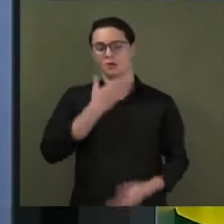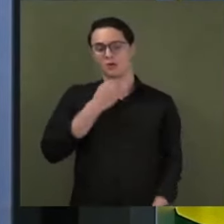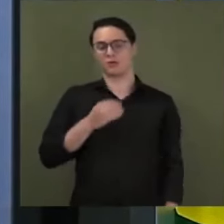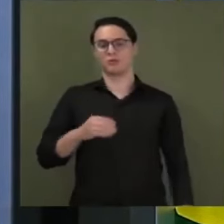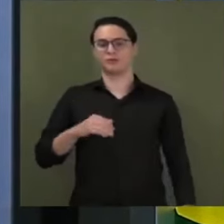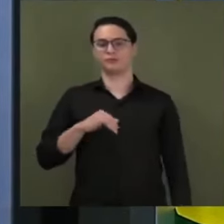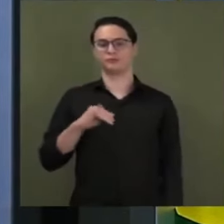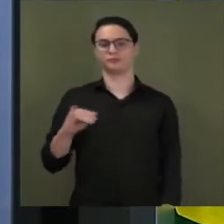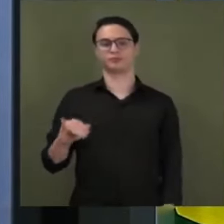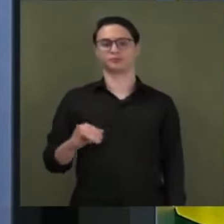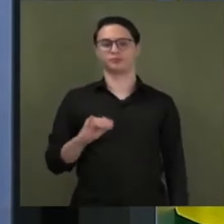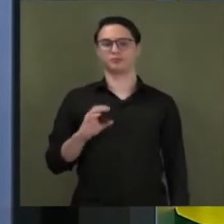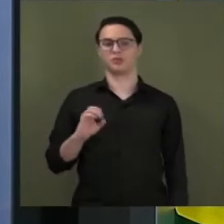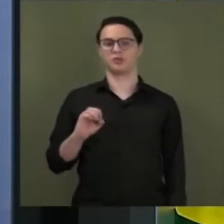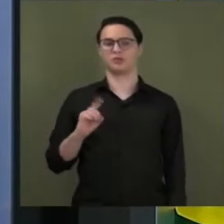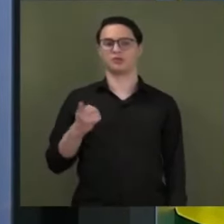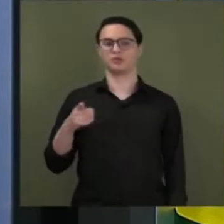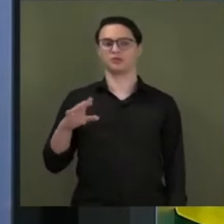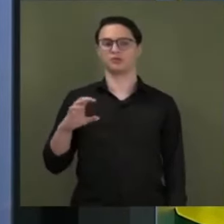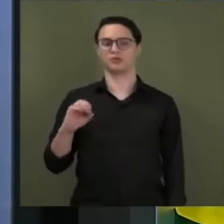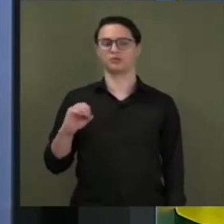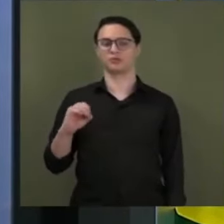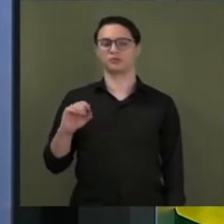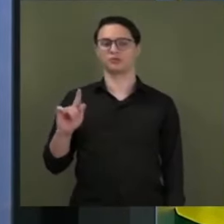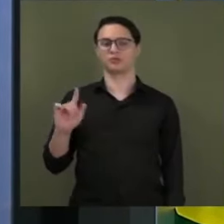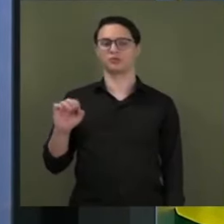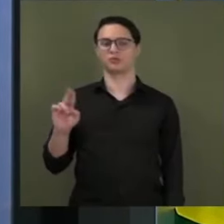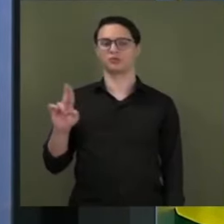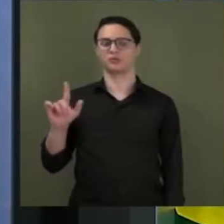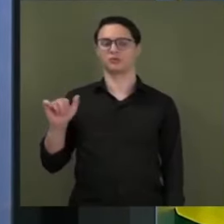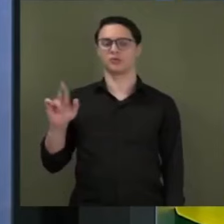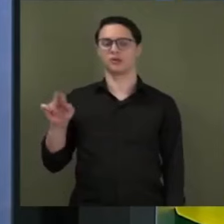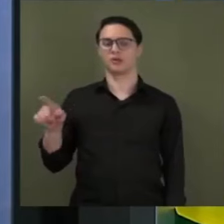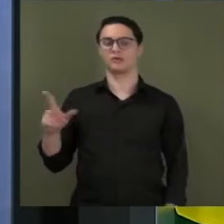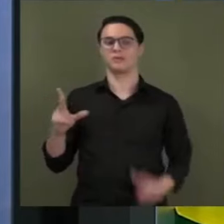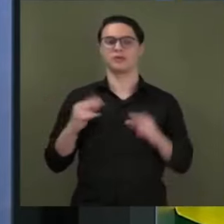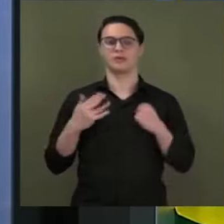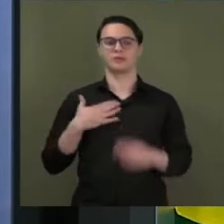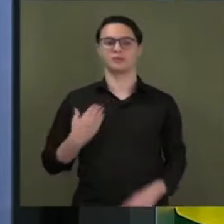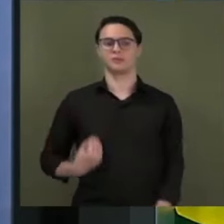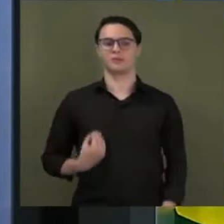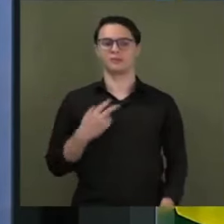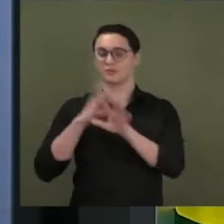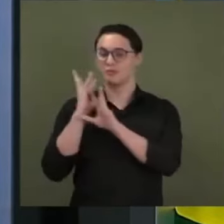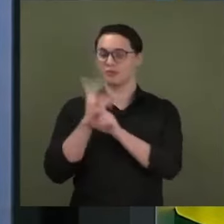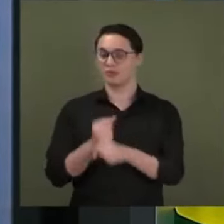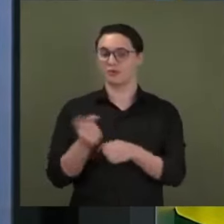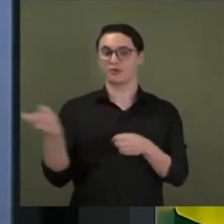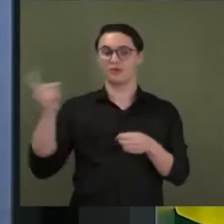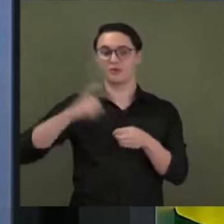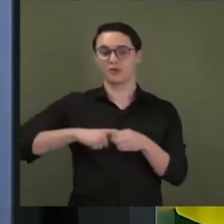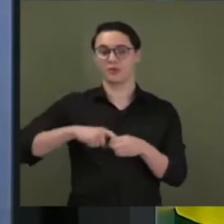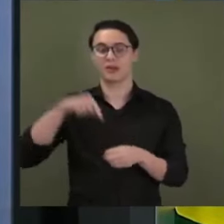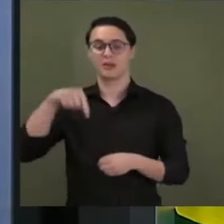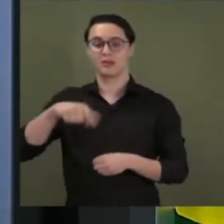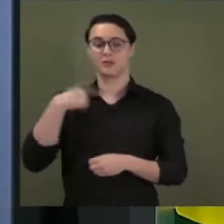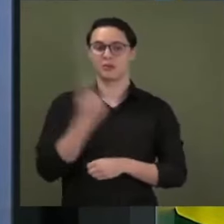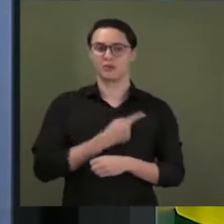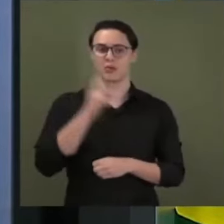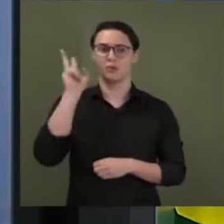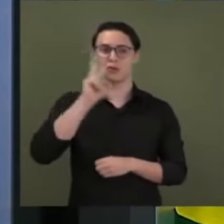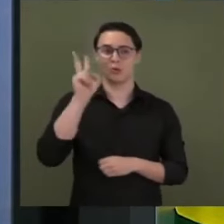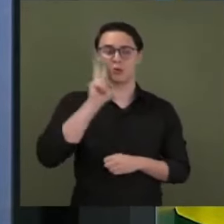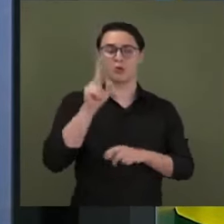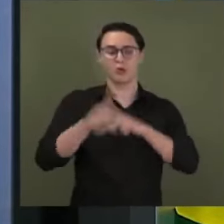jular merecia e merece a minha presença hoje aqui Maria Teresa que o nosso povo